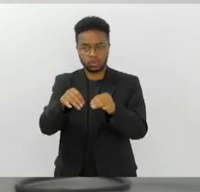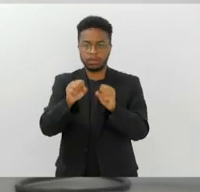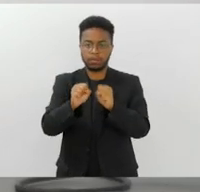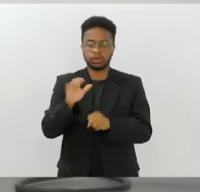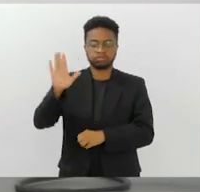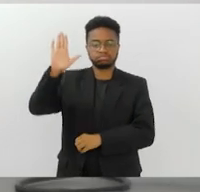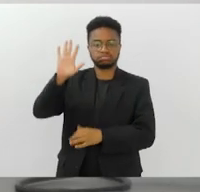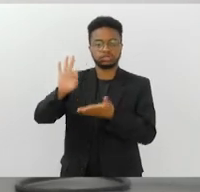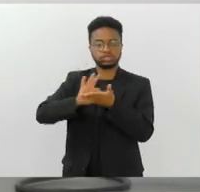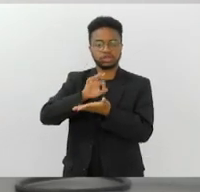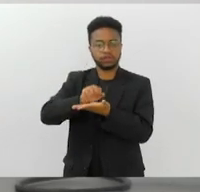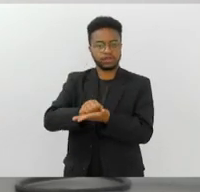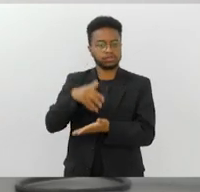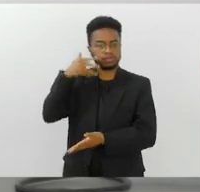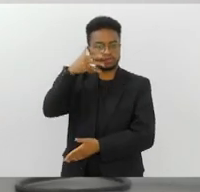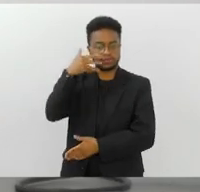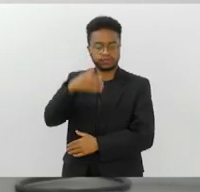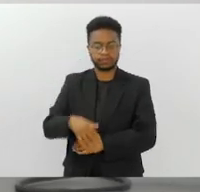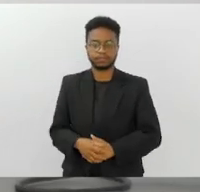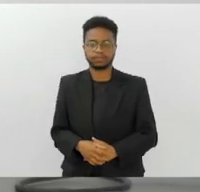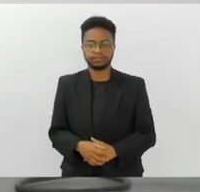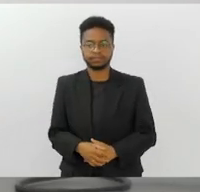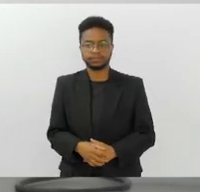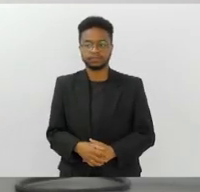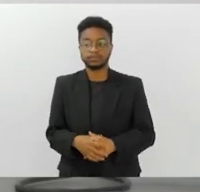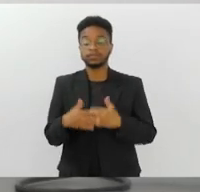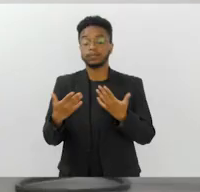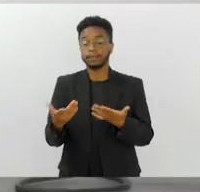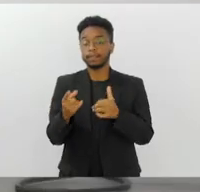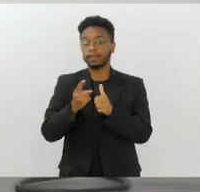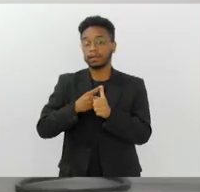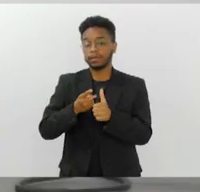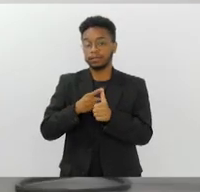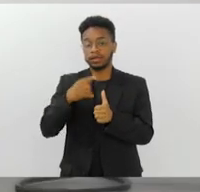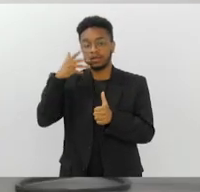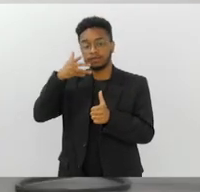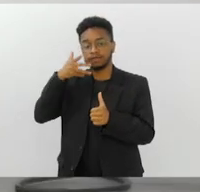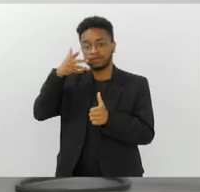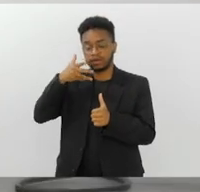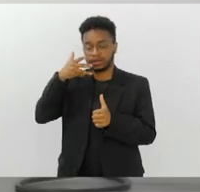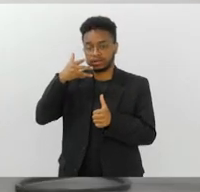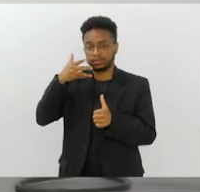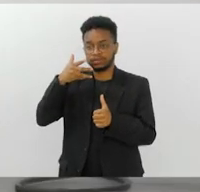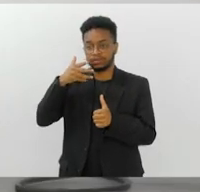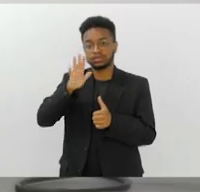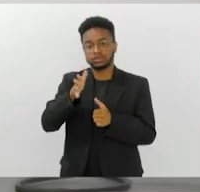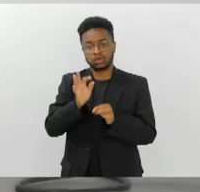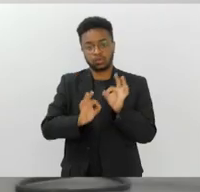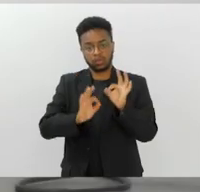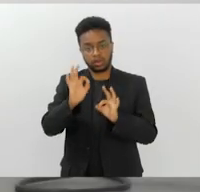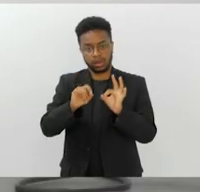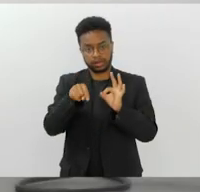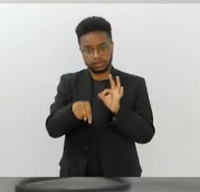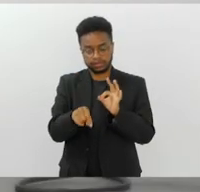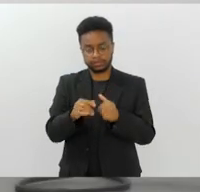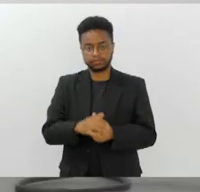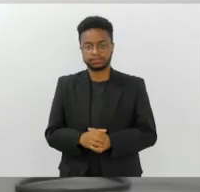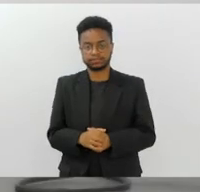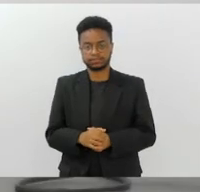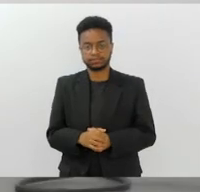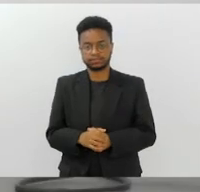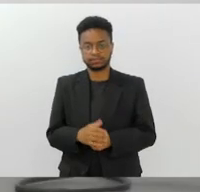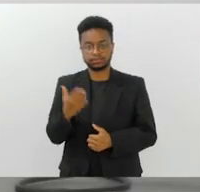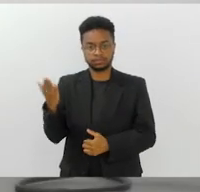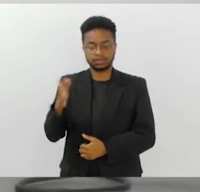inscrever e intervir Então a primeira fala que tá organizado aqui vai ser